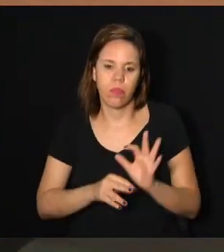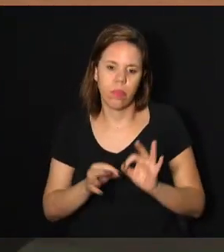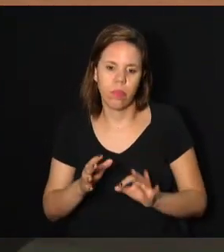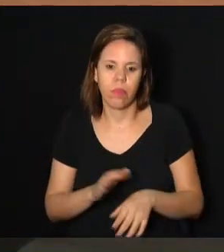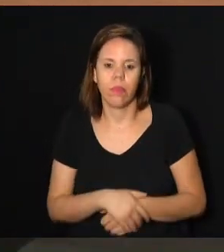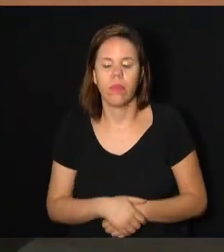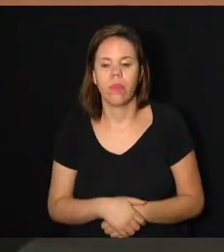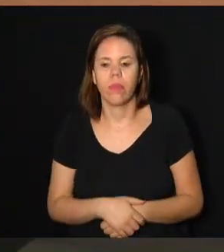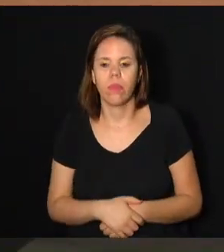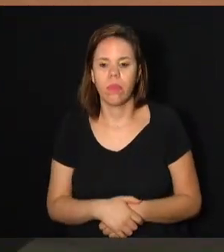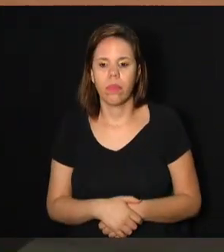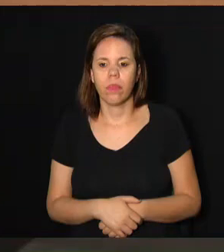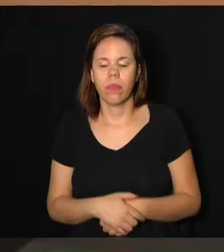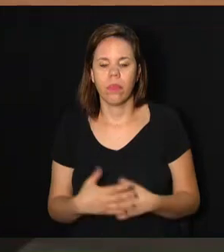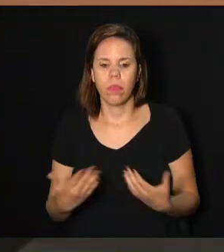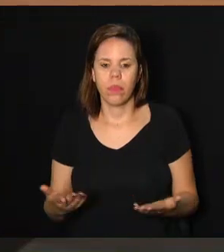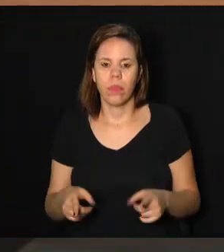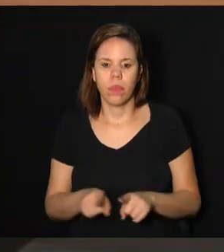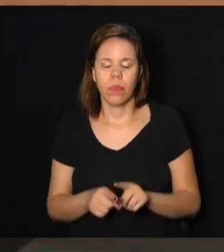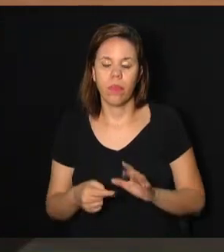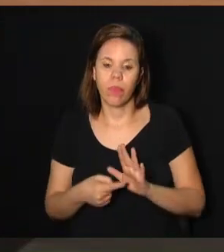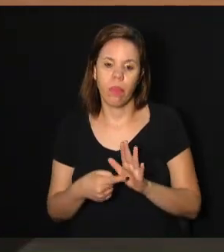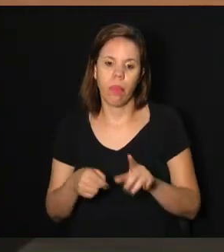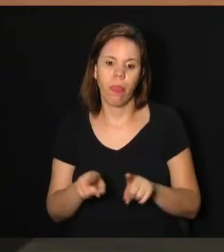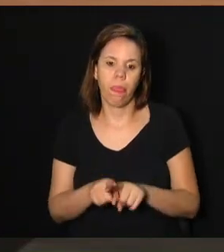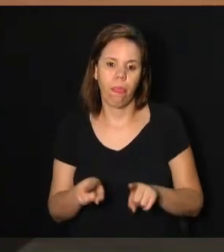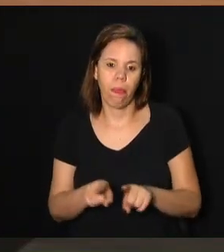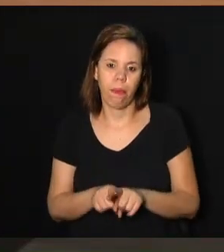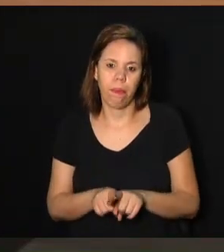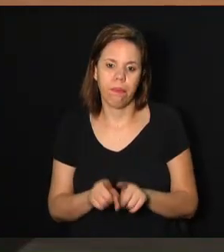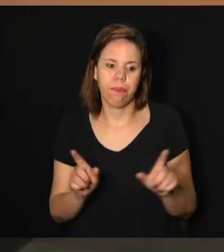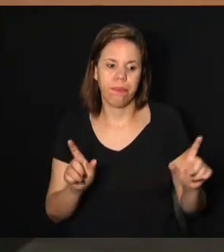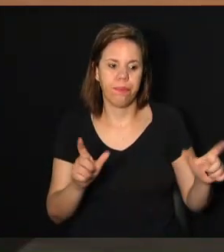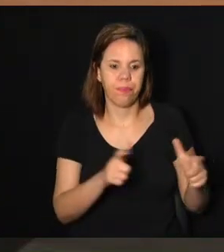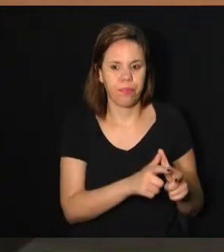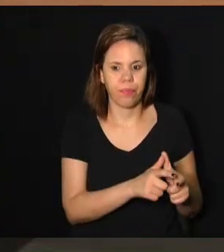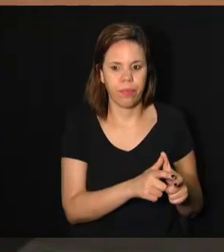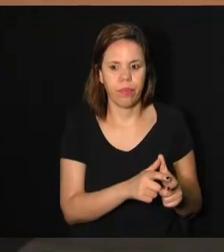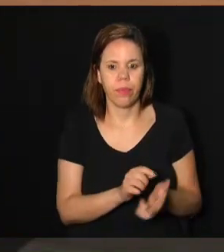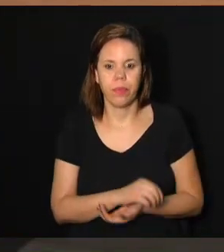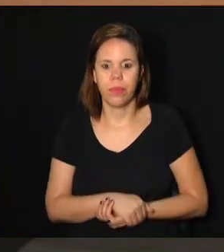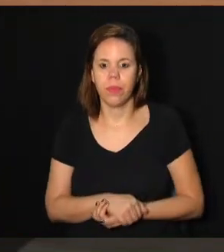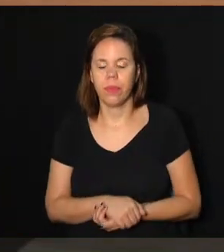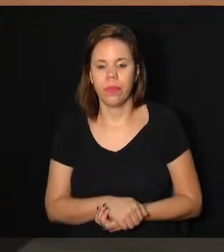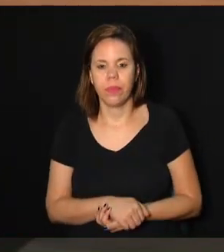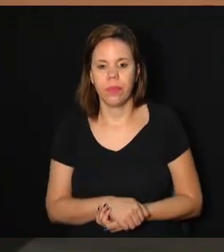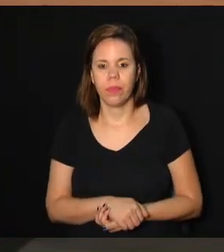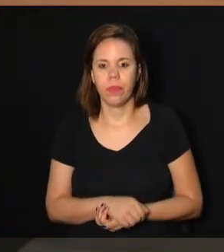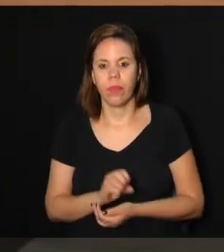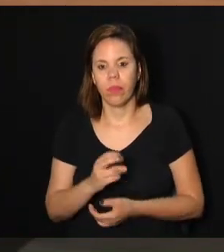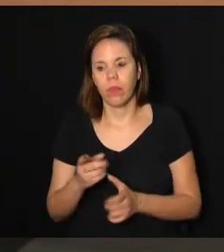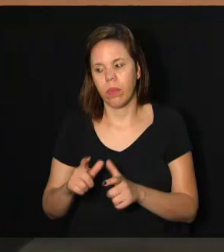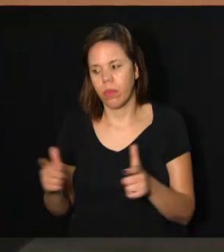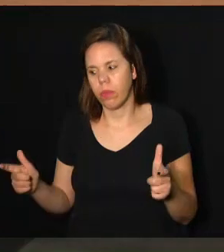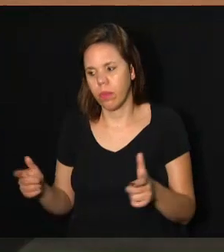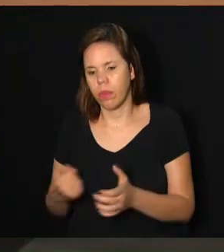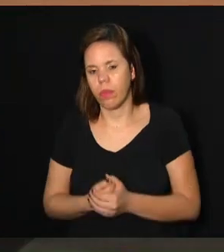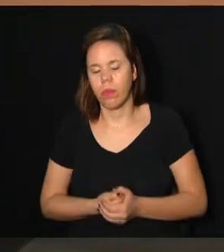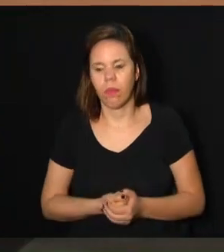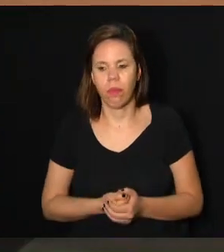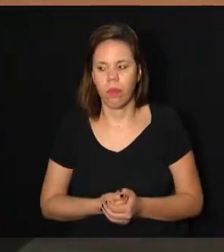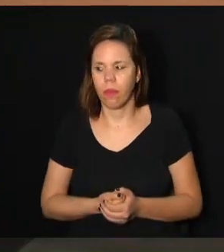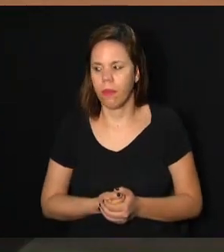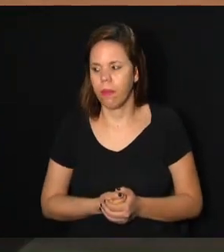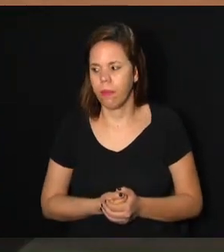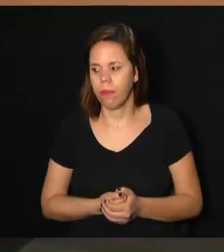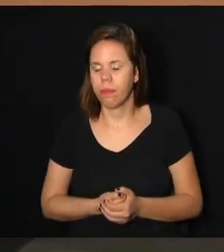projetos. E aí nós colocamos também da minoria, da maioria da minoria.